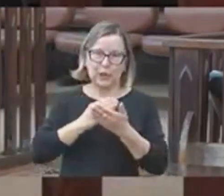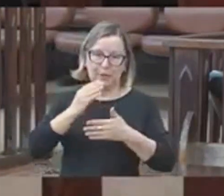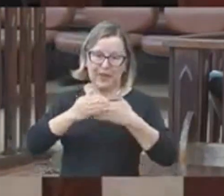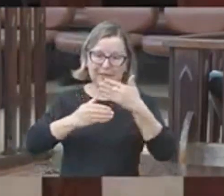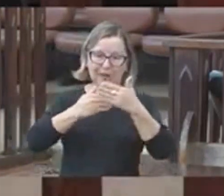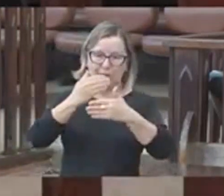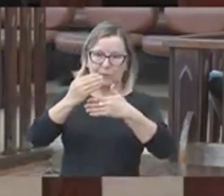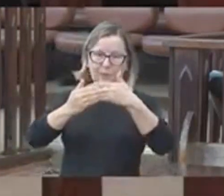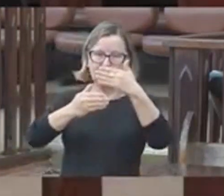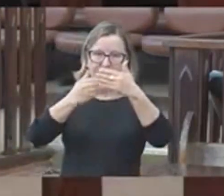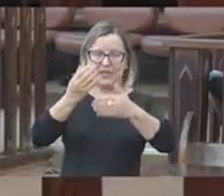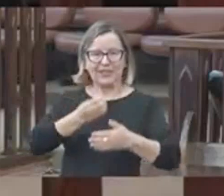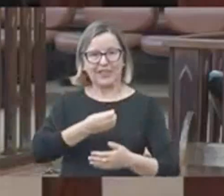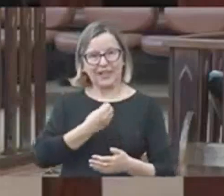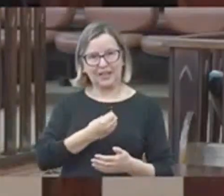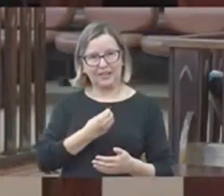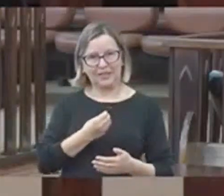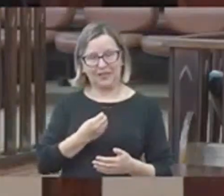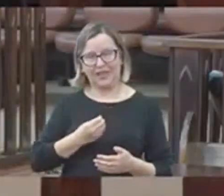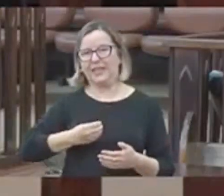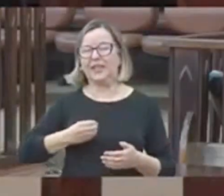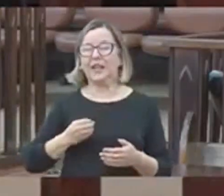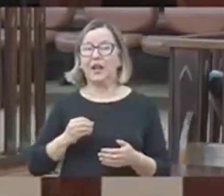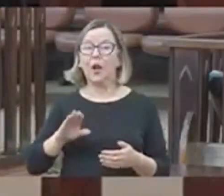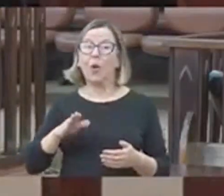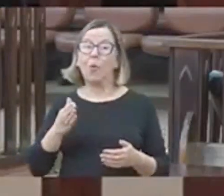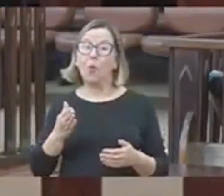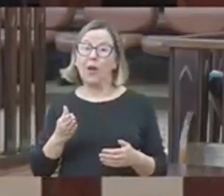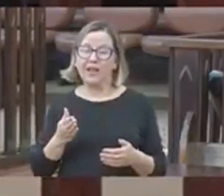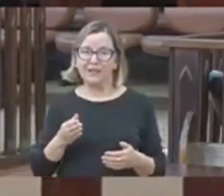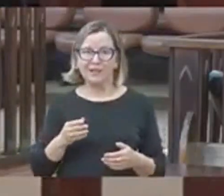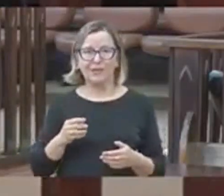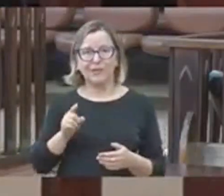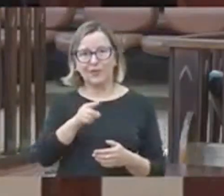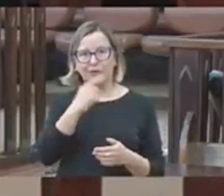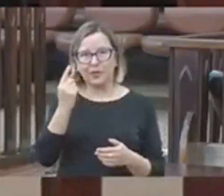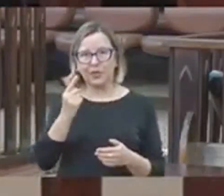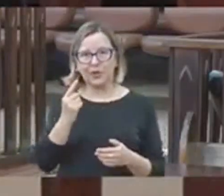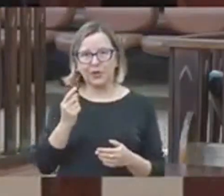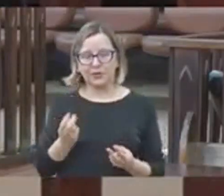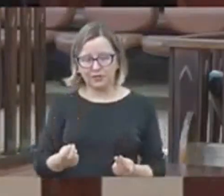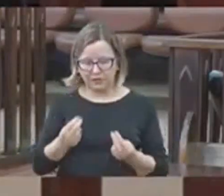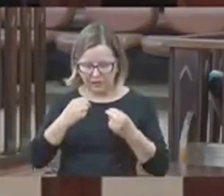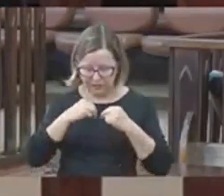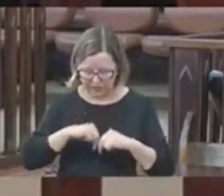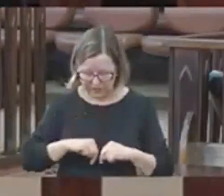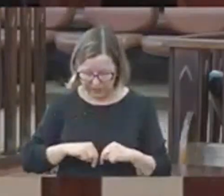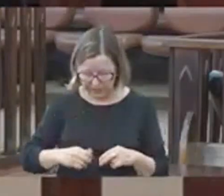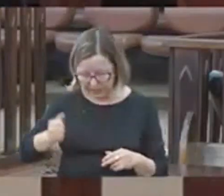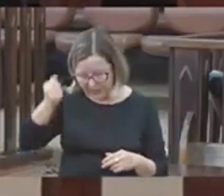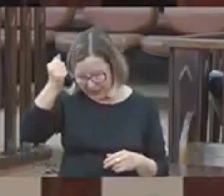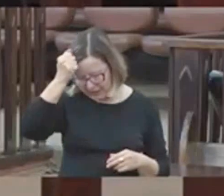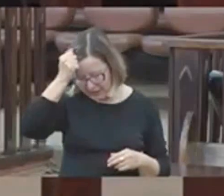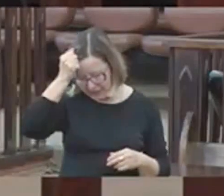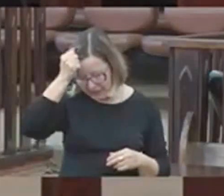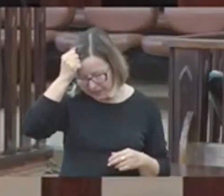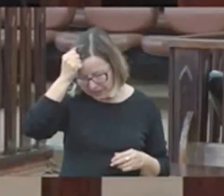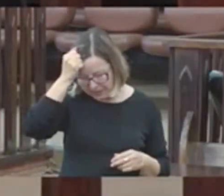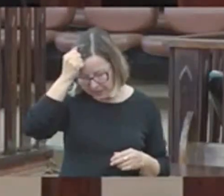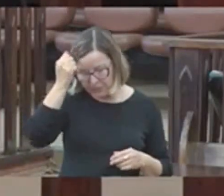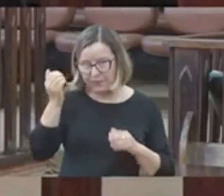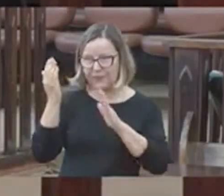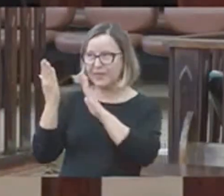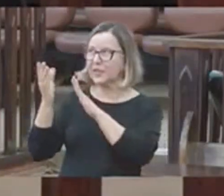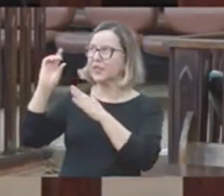Quando nós nos humilhamos, nos arrependemos diante de Deus, pela ação de Cristo mesmo, em nossas vidas, que produz isso em